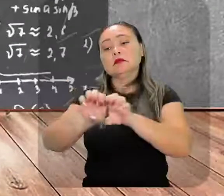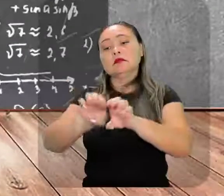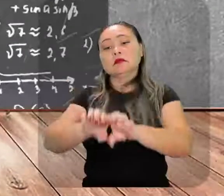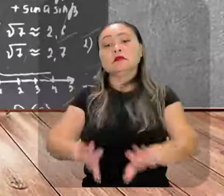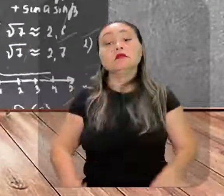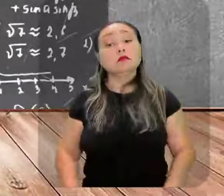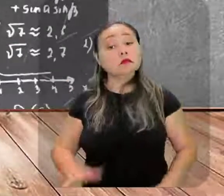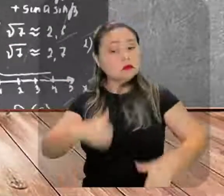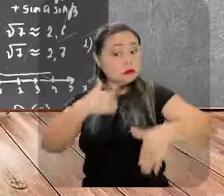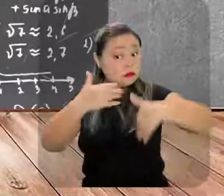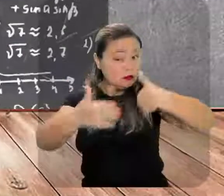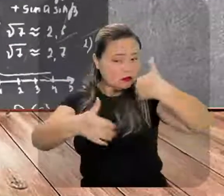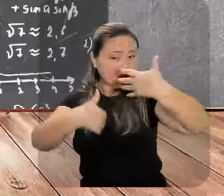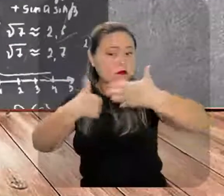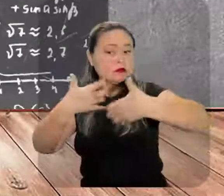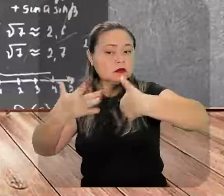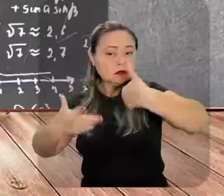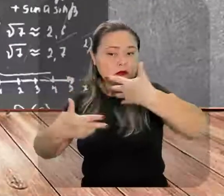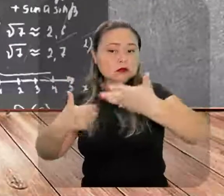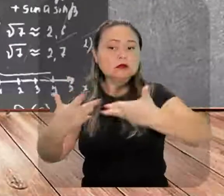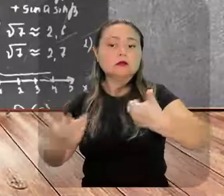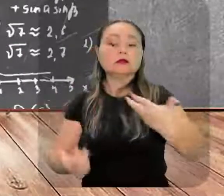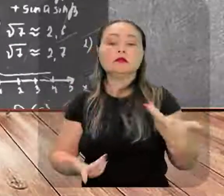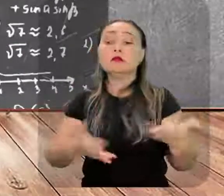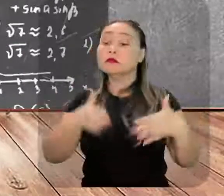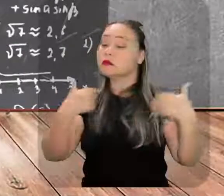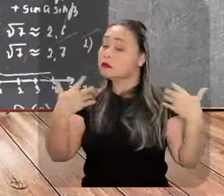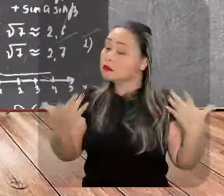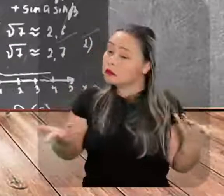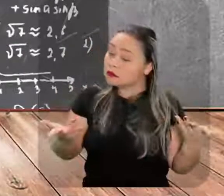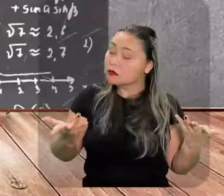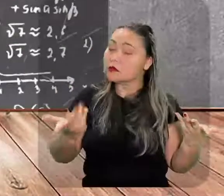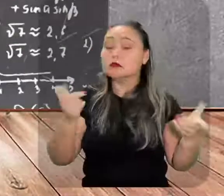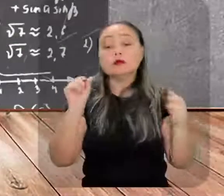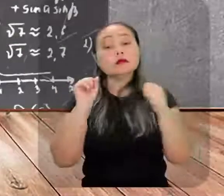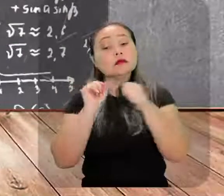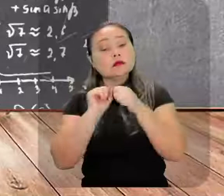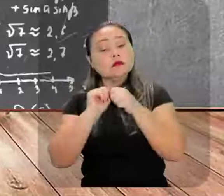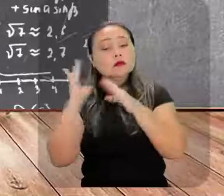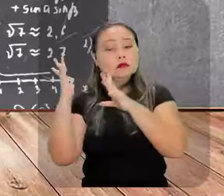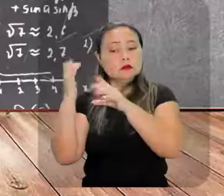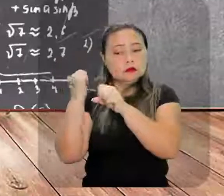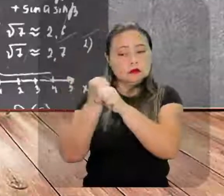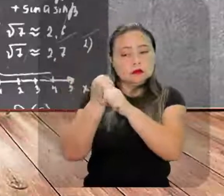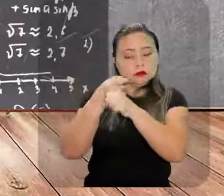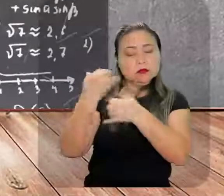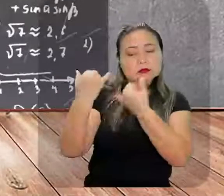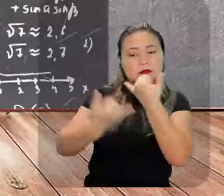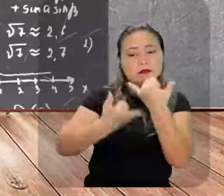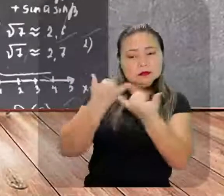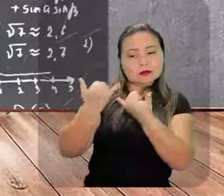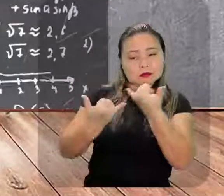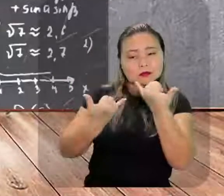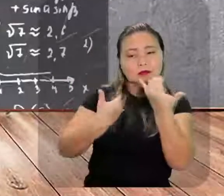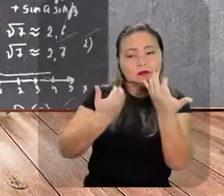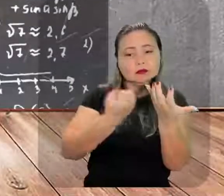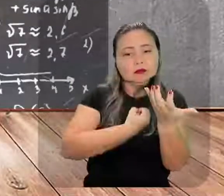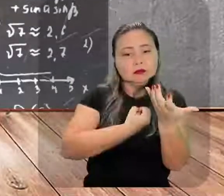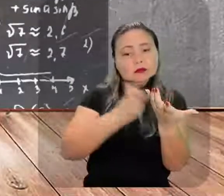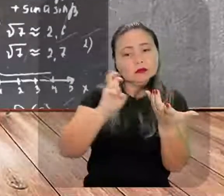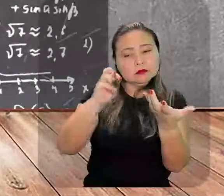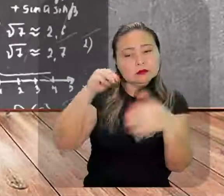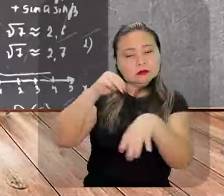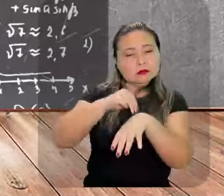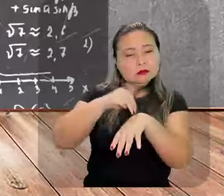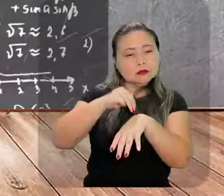É uma engrenagem, não tem jeito. Então tá, né? A gente vai fazer o seguinte, na revisão a gente passa brincando com os números. Beleza. Dentro dos 5 minutos, que